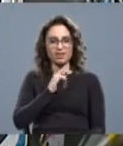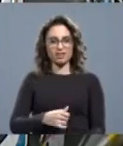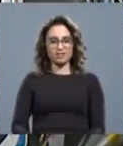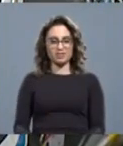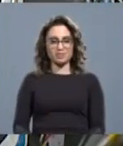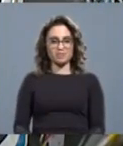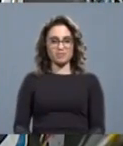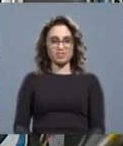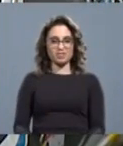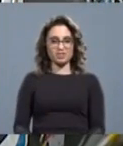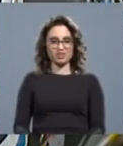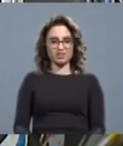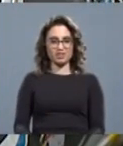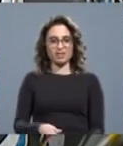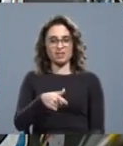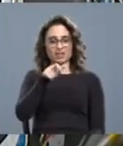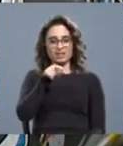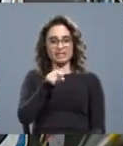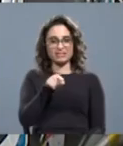Vinda cá, Paulo.